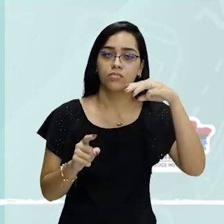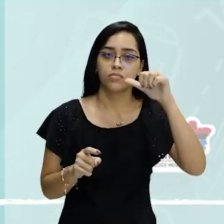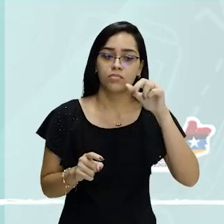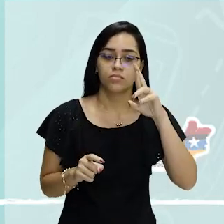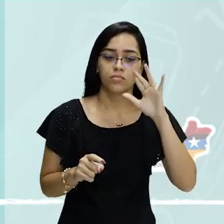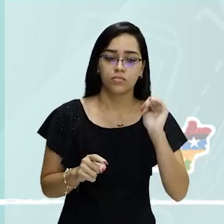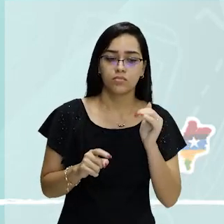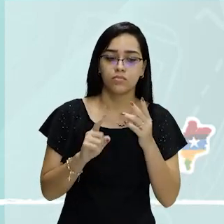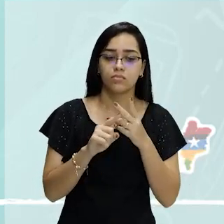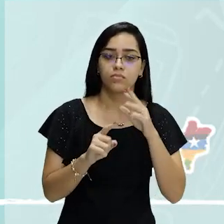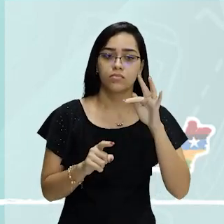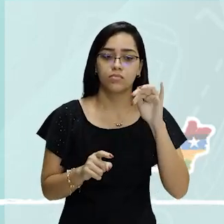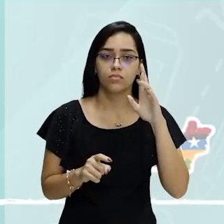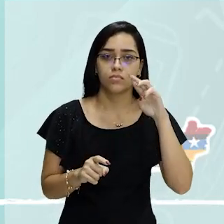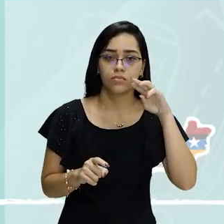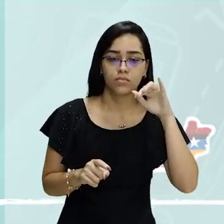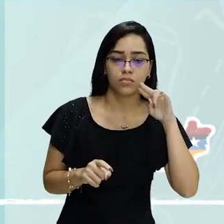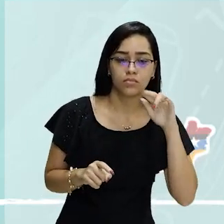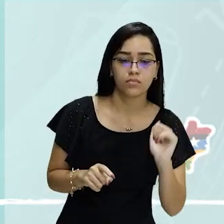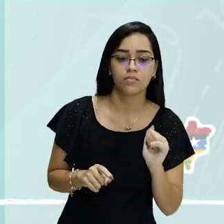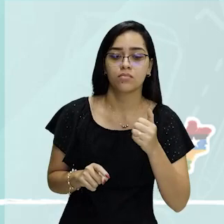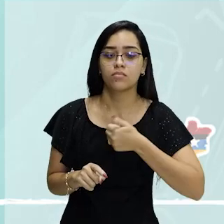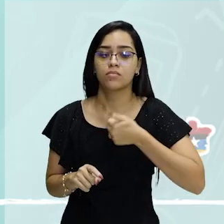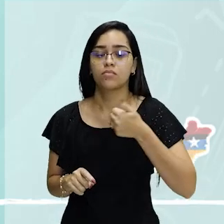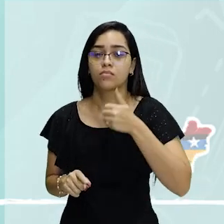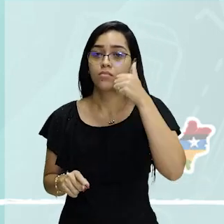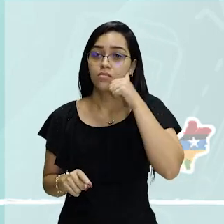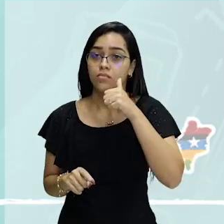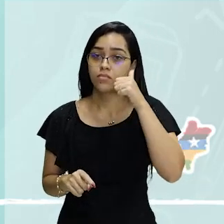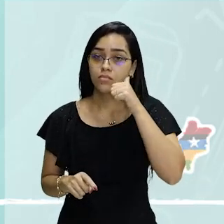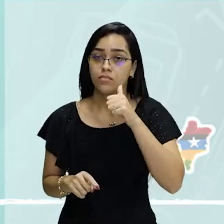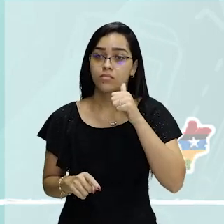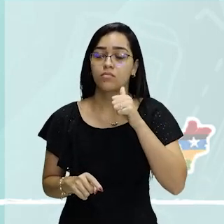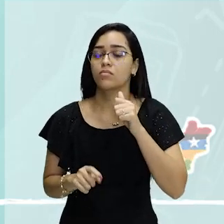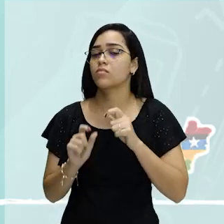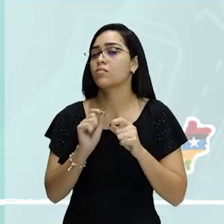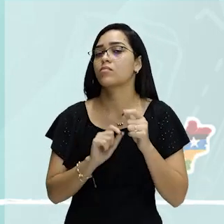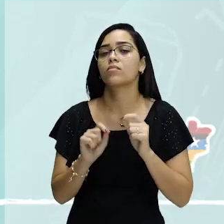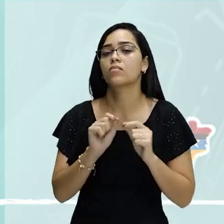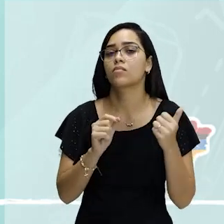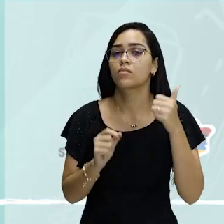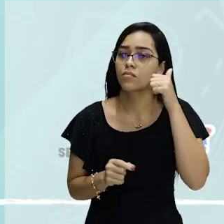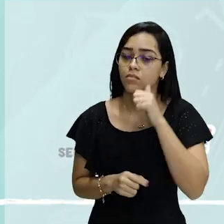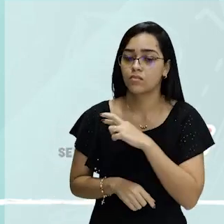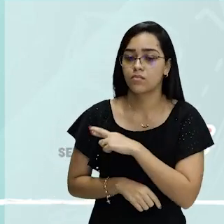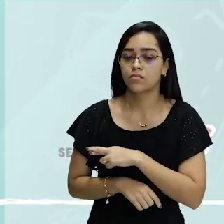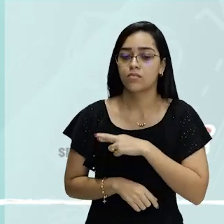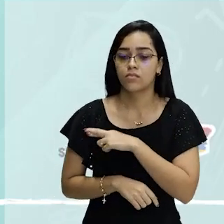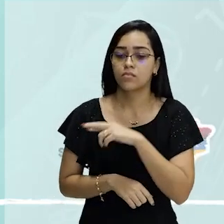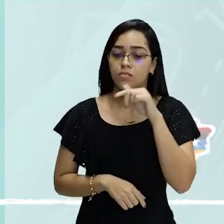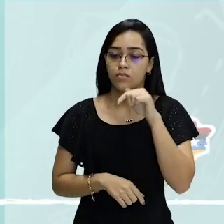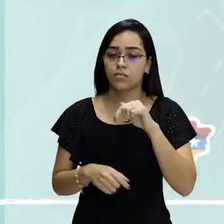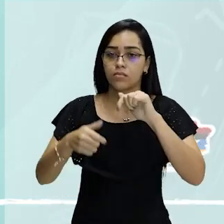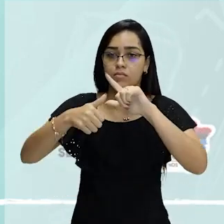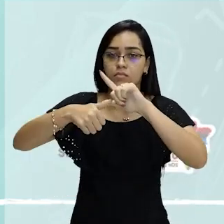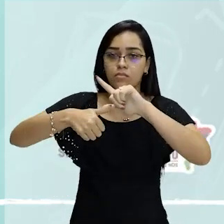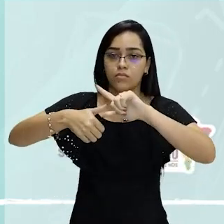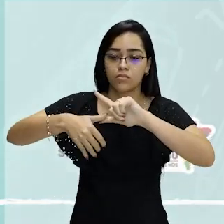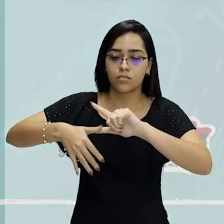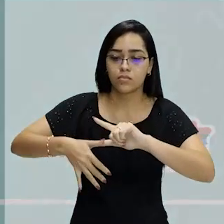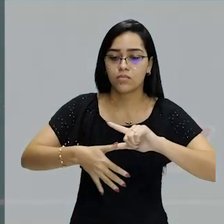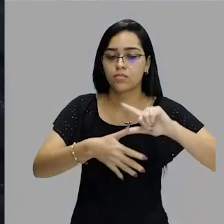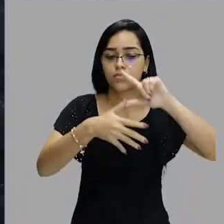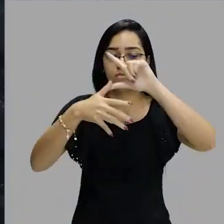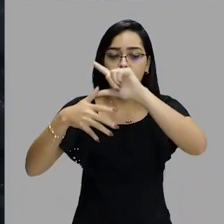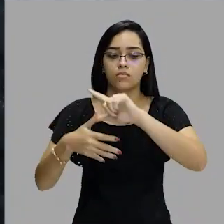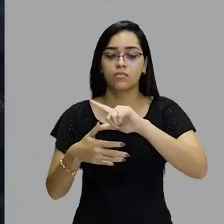abolicionistas Luiz Gama e Maria Firmina dos Reis. A Maria Firmina dos Reis, nossa contemporânea, não, como